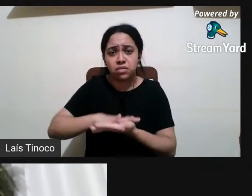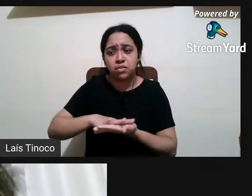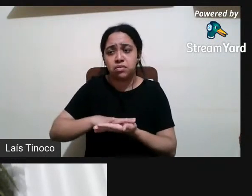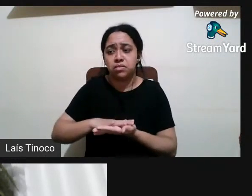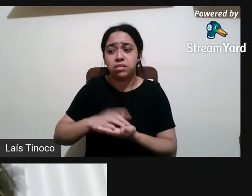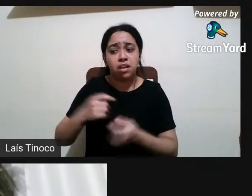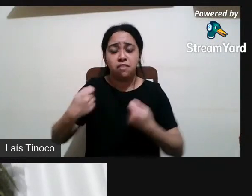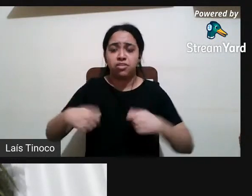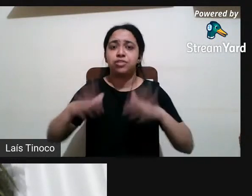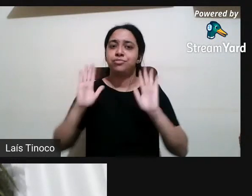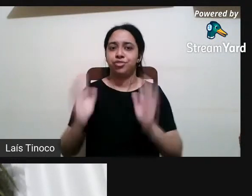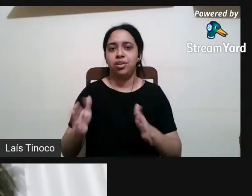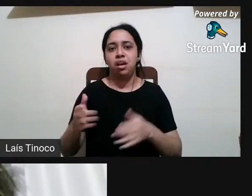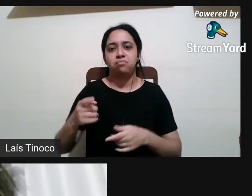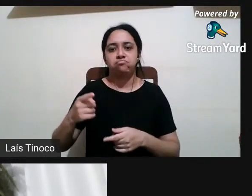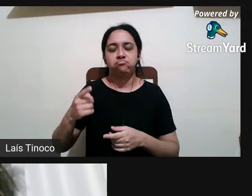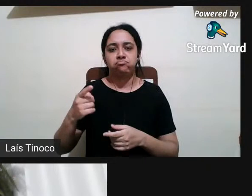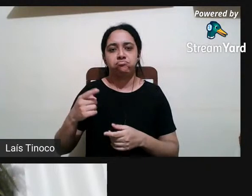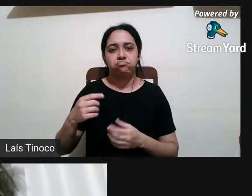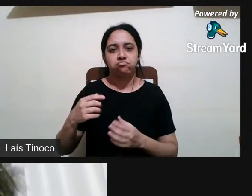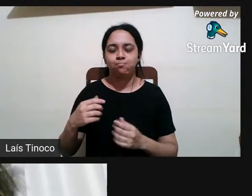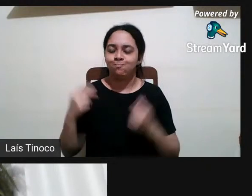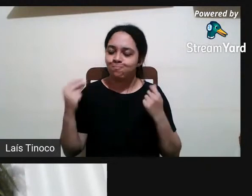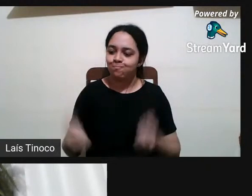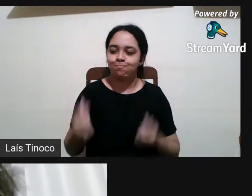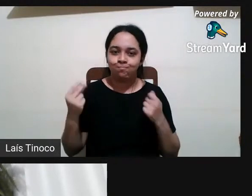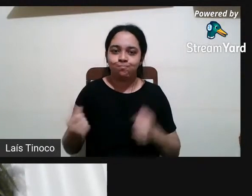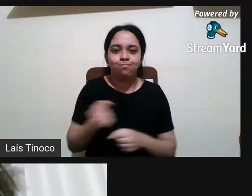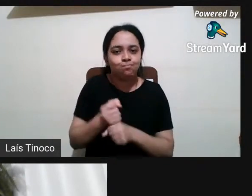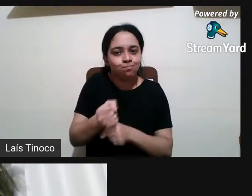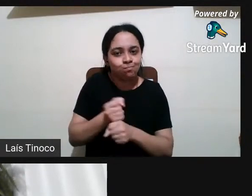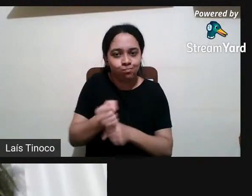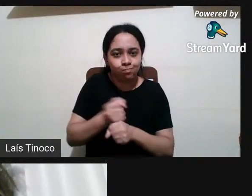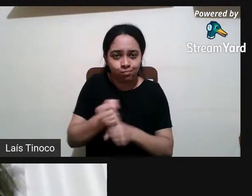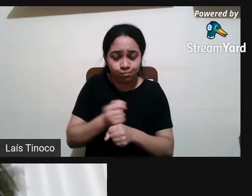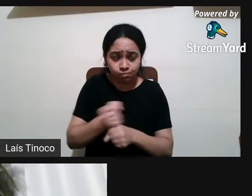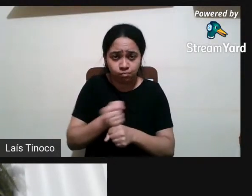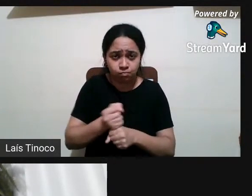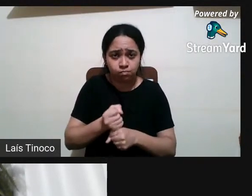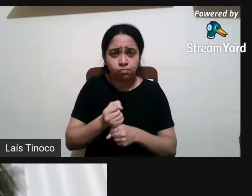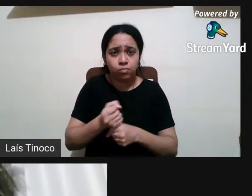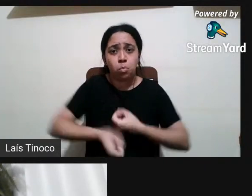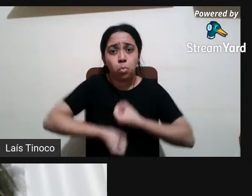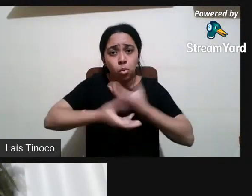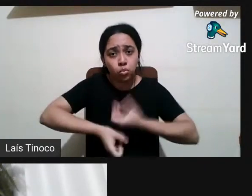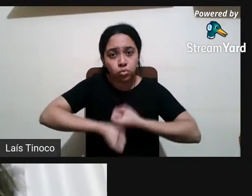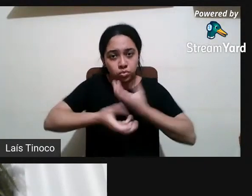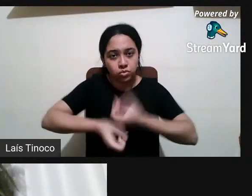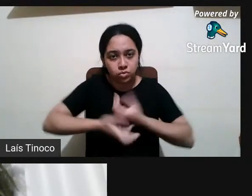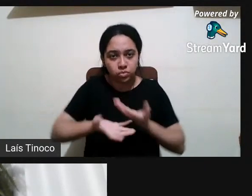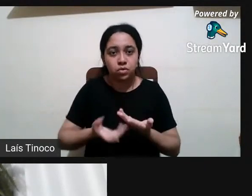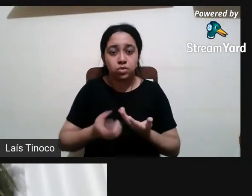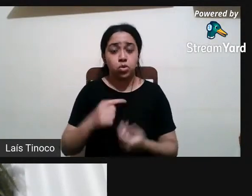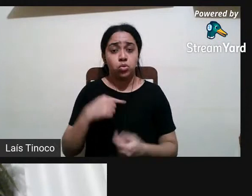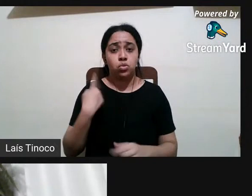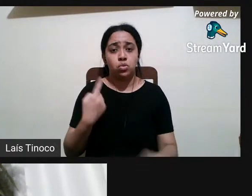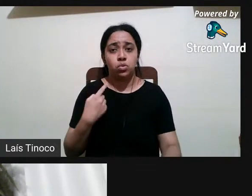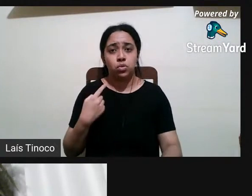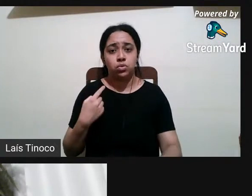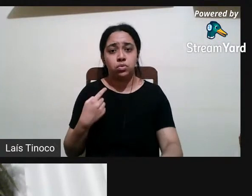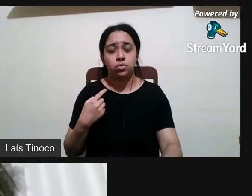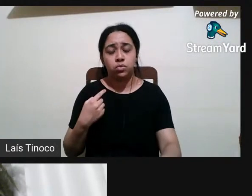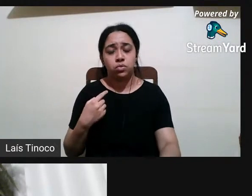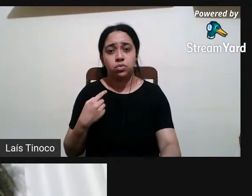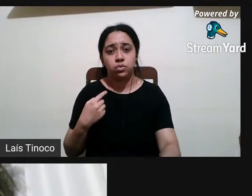né? Então estamos já há muito tempo, tanto produzindo, eu digo, nós humanos